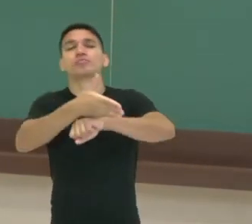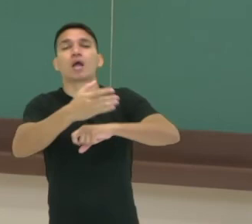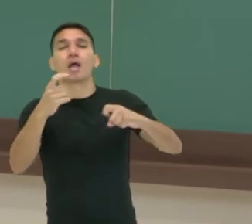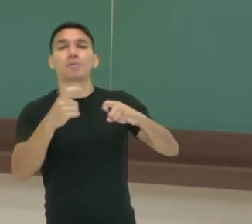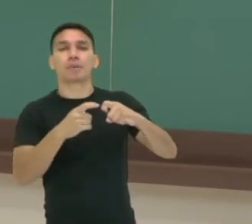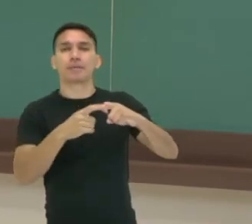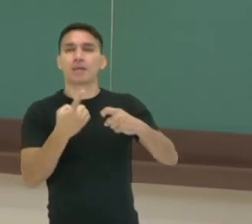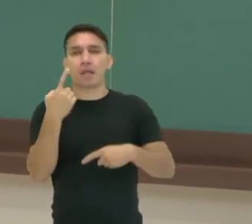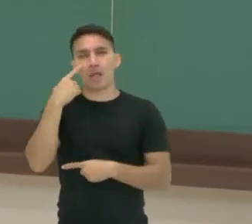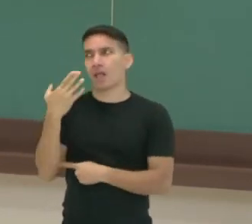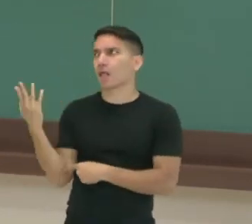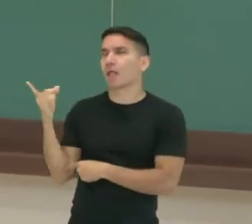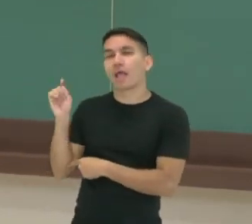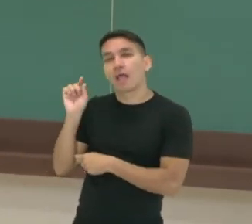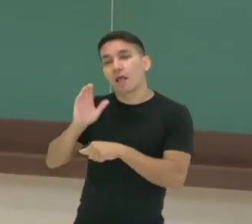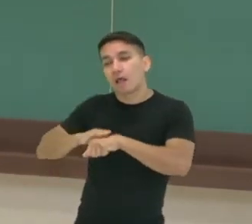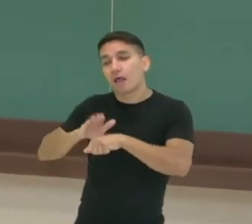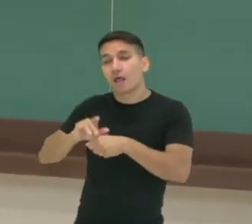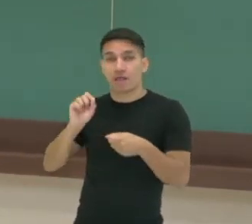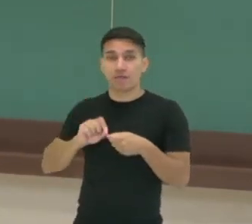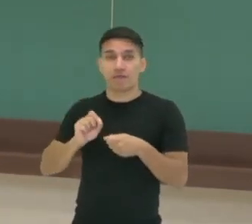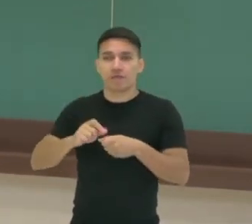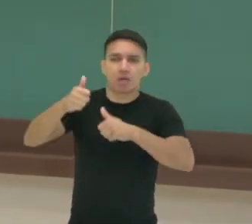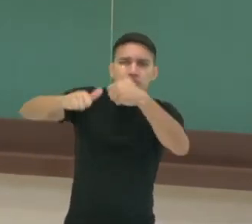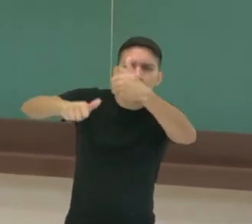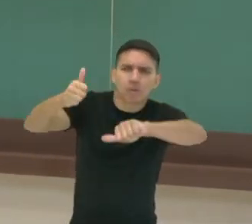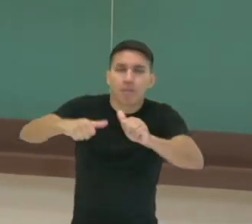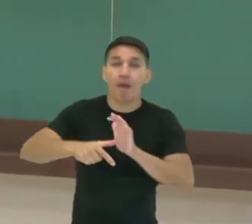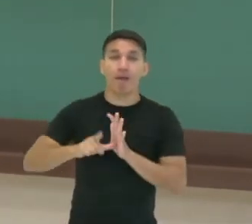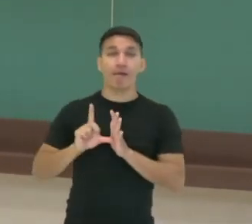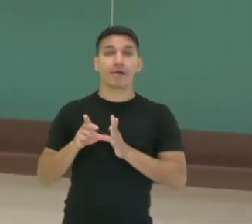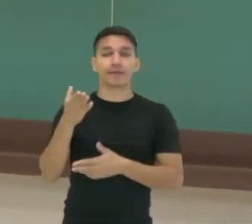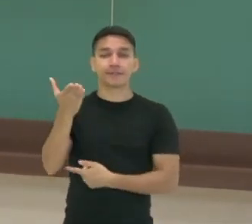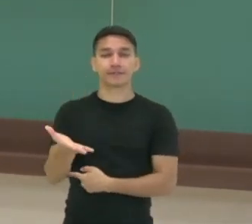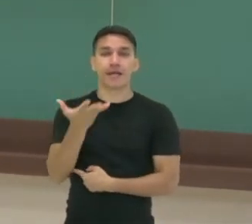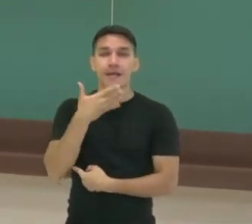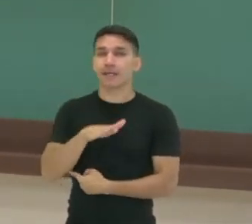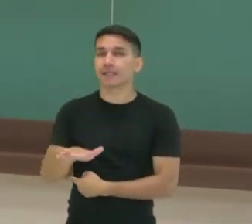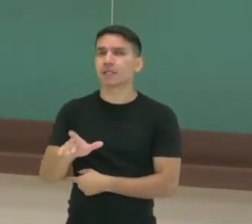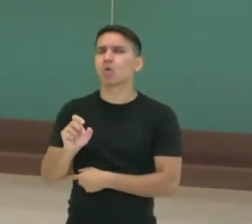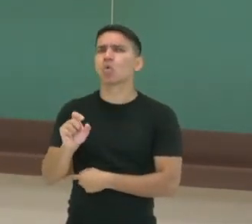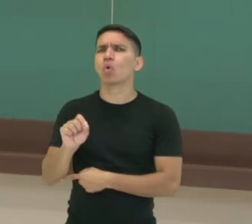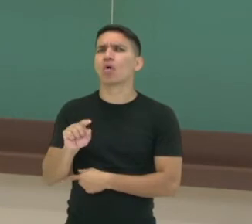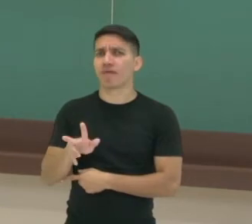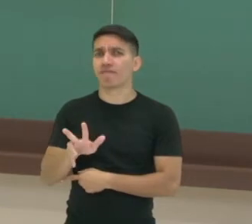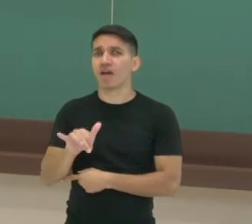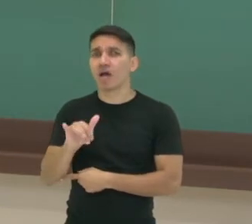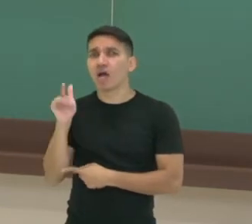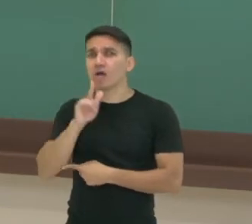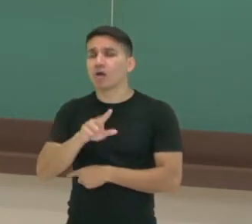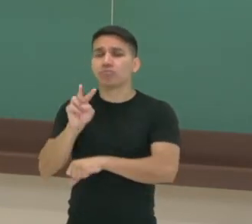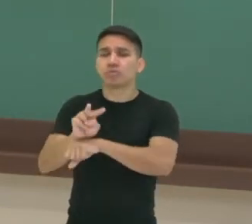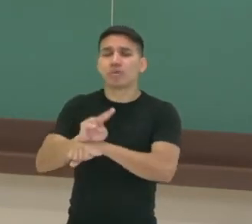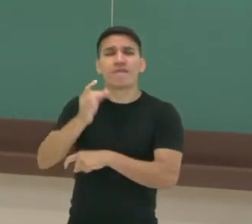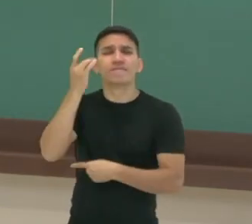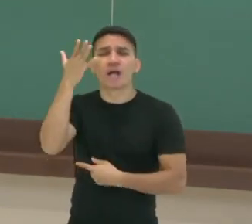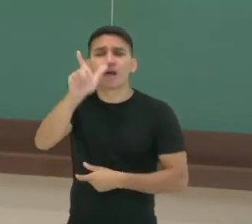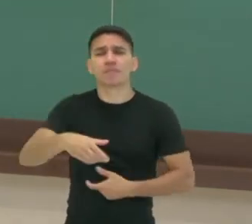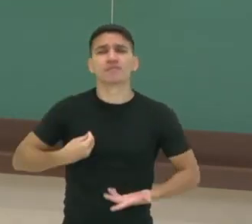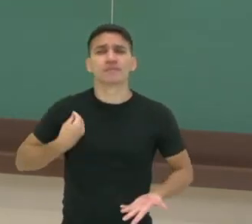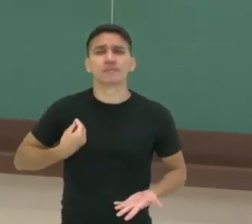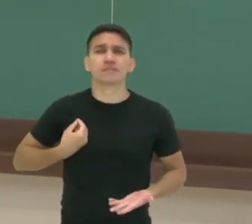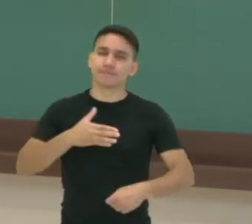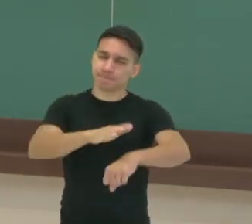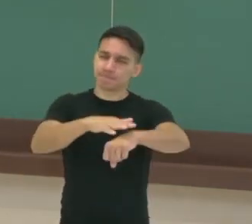e ele fazer esse diagnóstico precoce dessa doença? O que vai facilitar na vida da pessoa? Eu